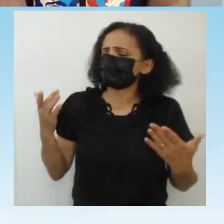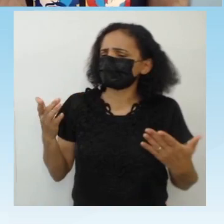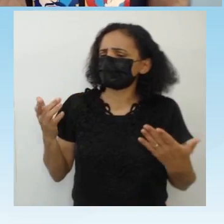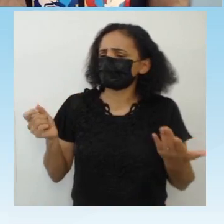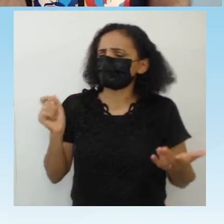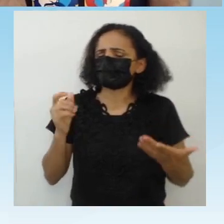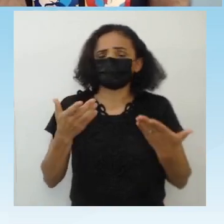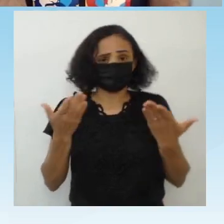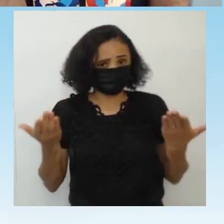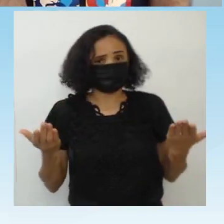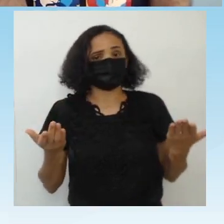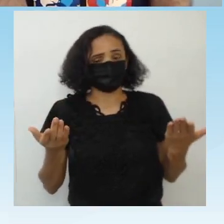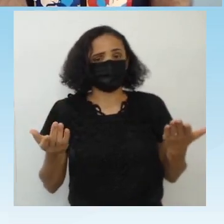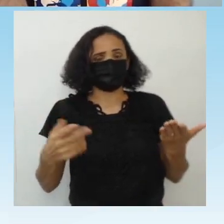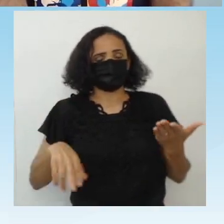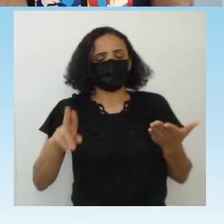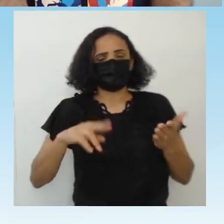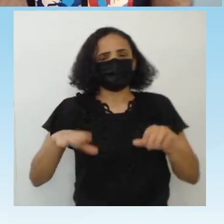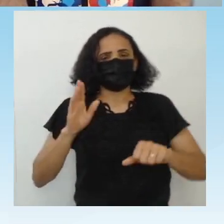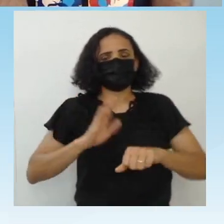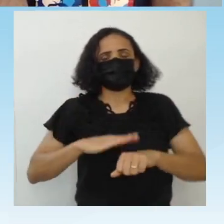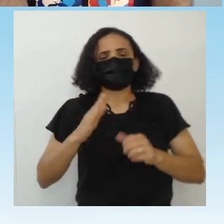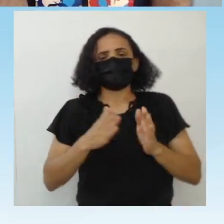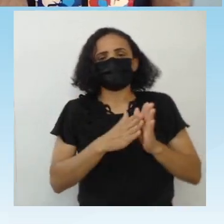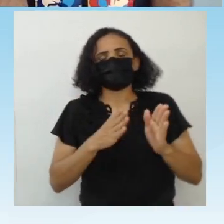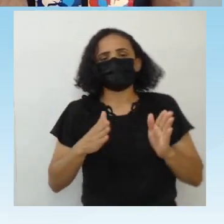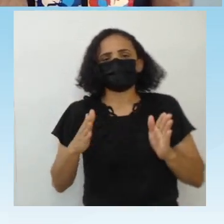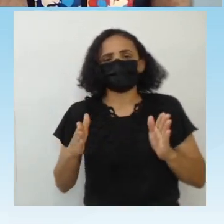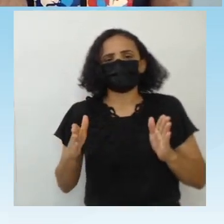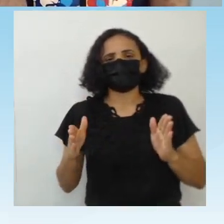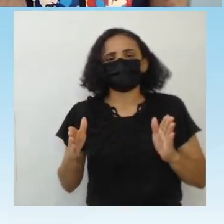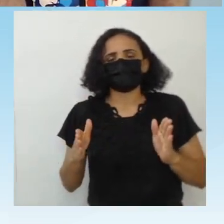aí mais ainda uma